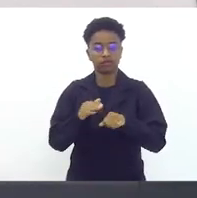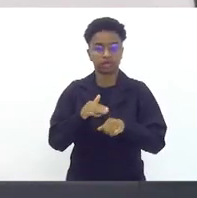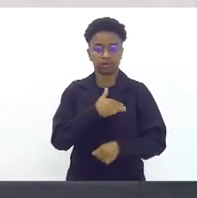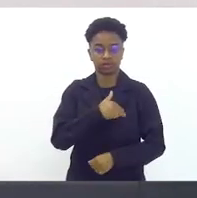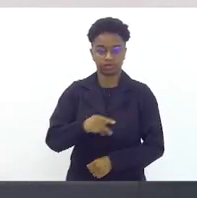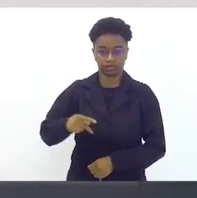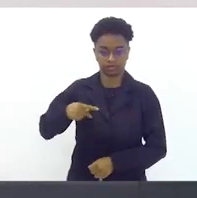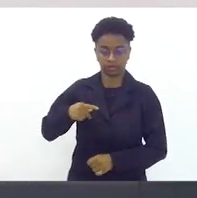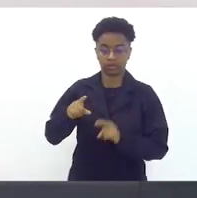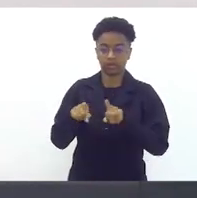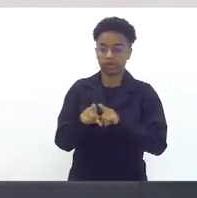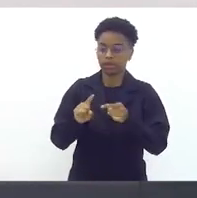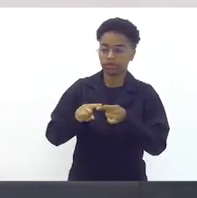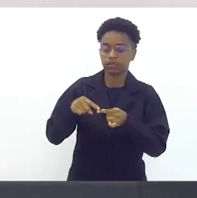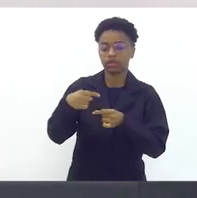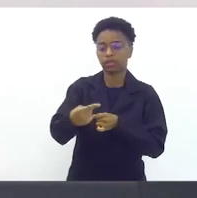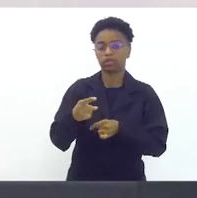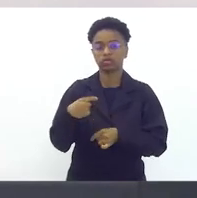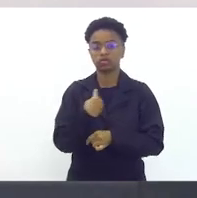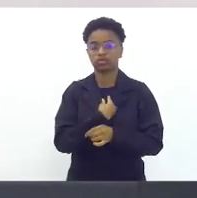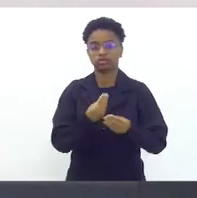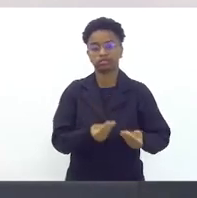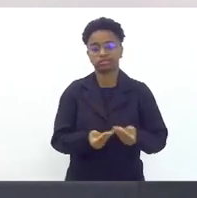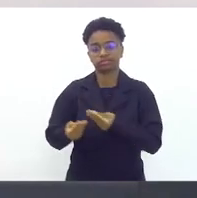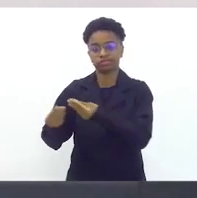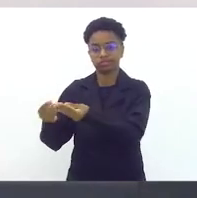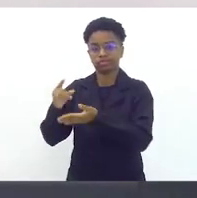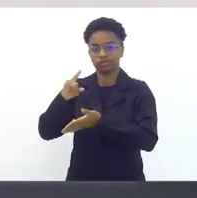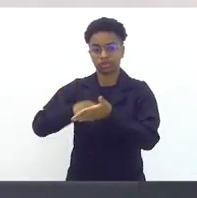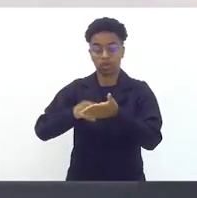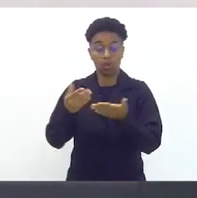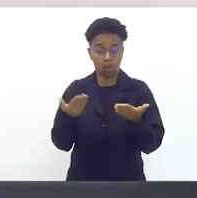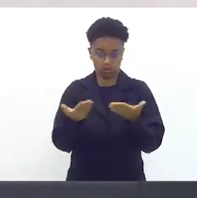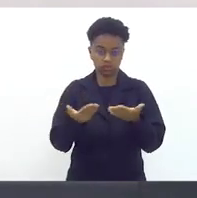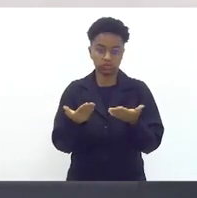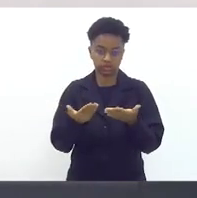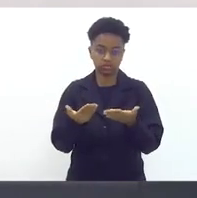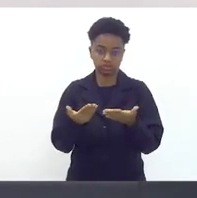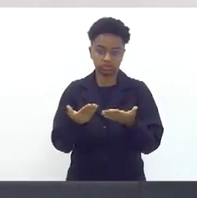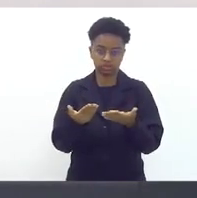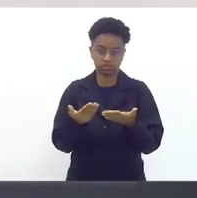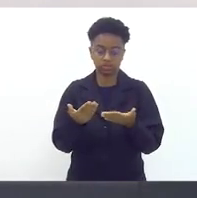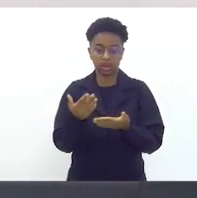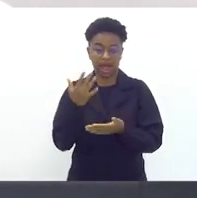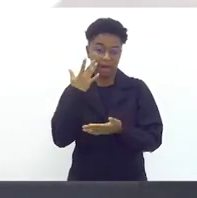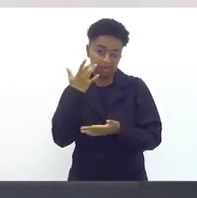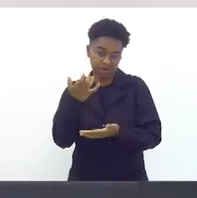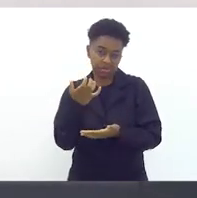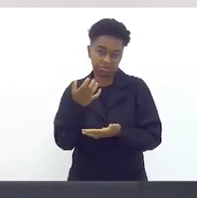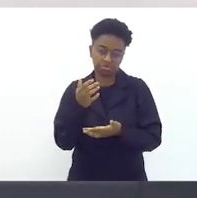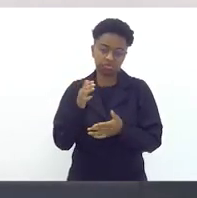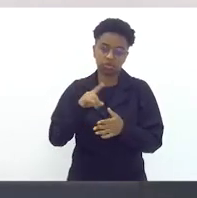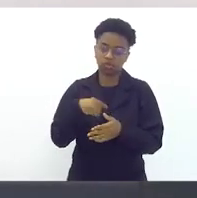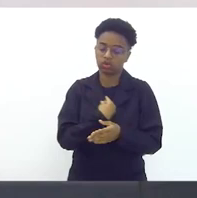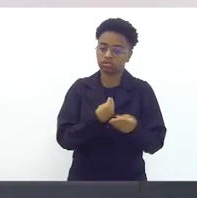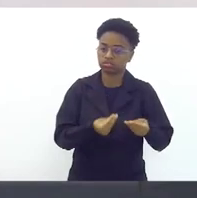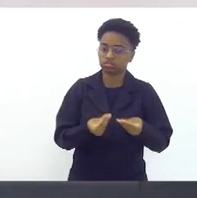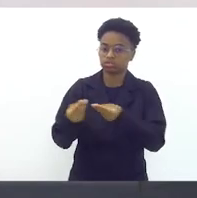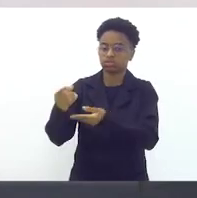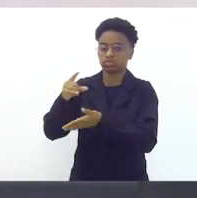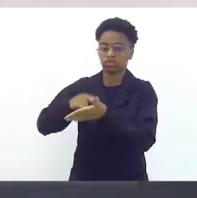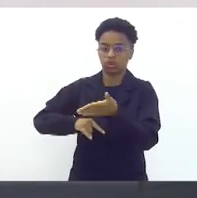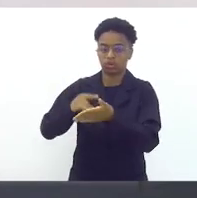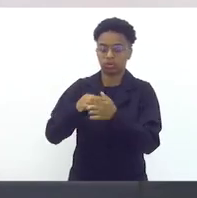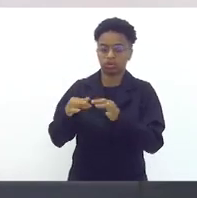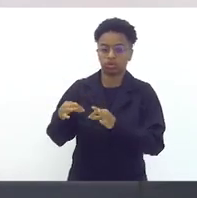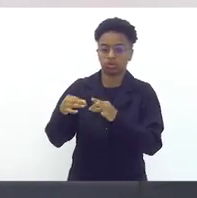seguida direcionamos esse documento, em seguida, não hoje nem amanhã, mas direcionaremos esse documento aos